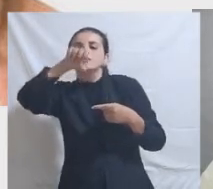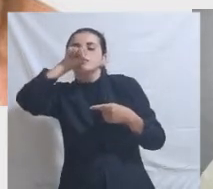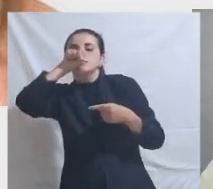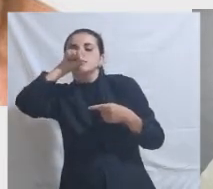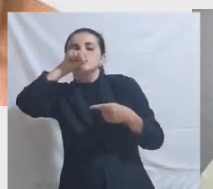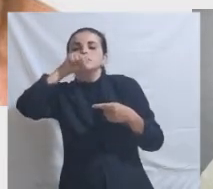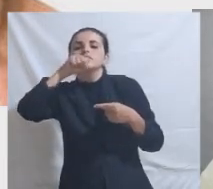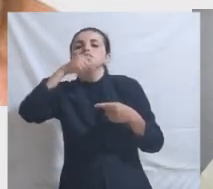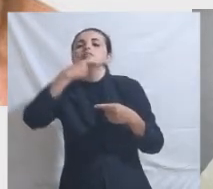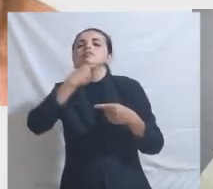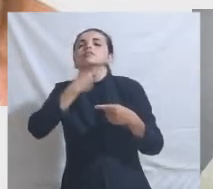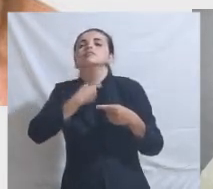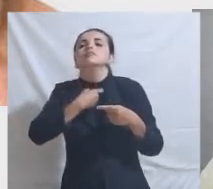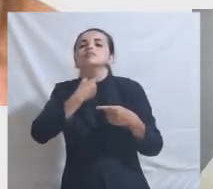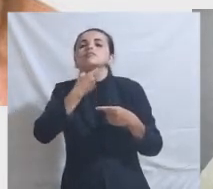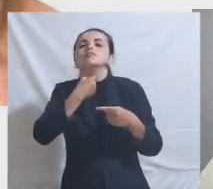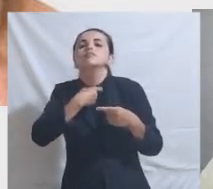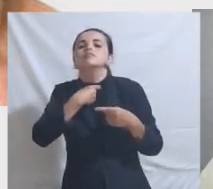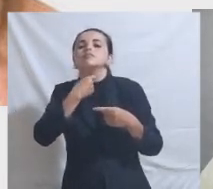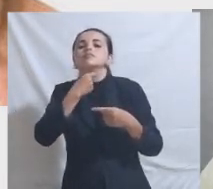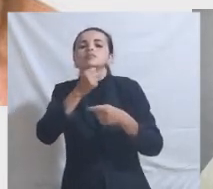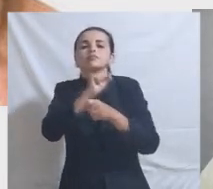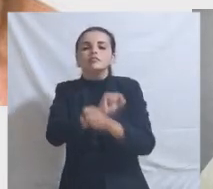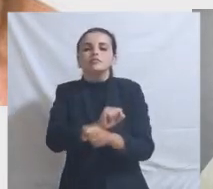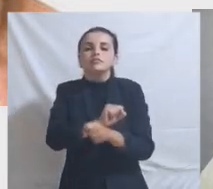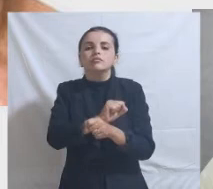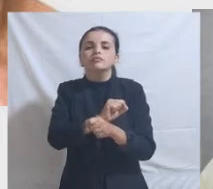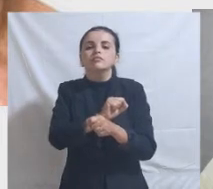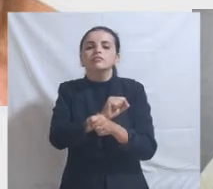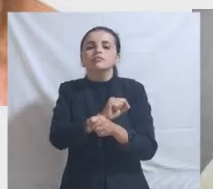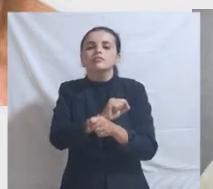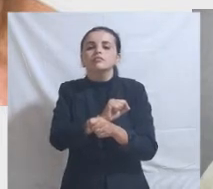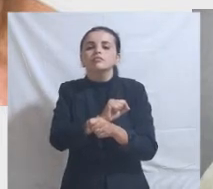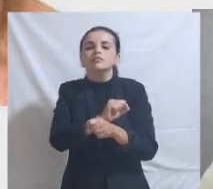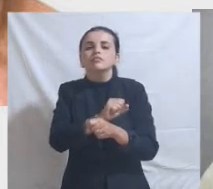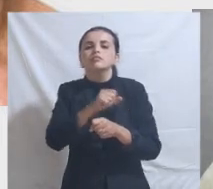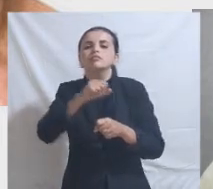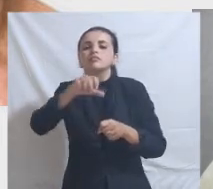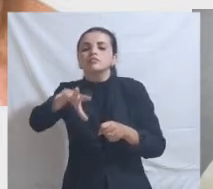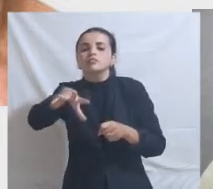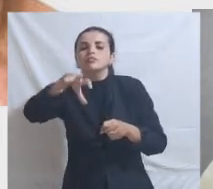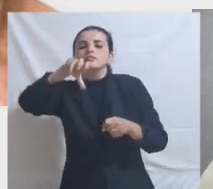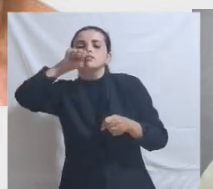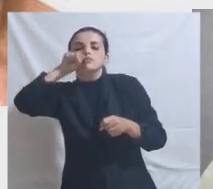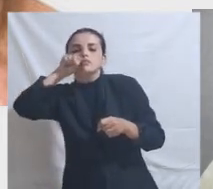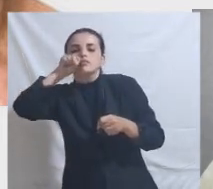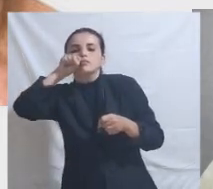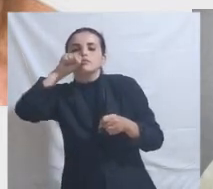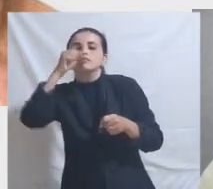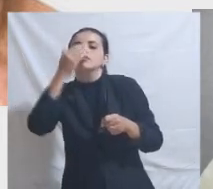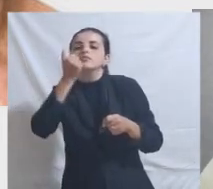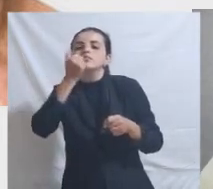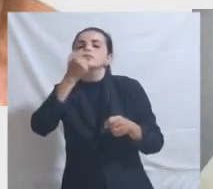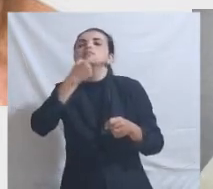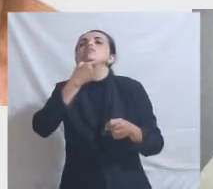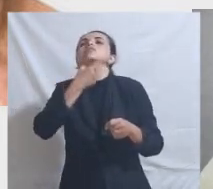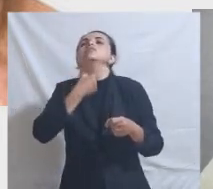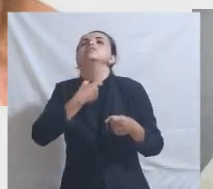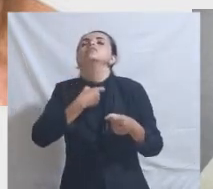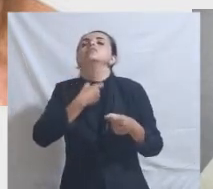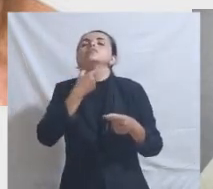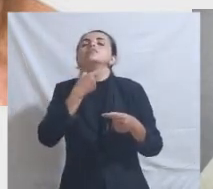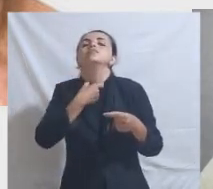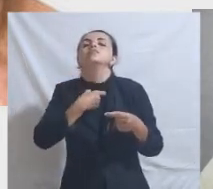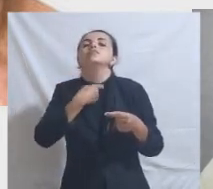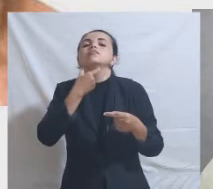do processo respiratório. Então, assim que a epíglote ela fecha, os alimentos são impedidos de entrar por esse canal aqui, que é o canal que vai passar só o